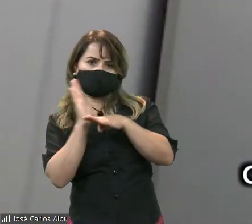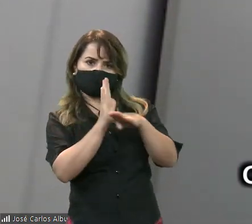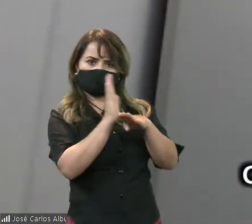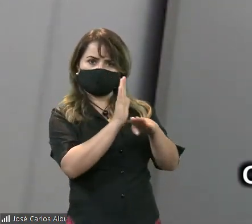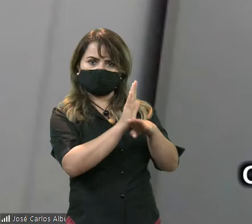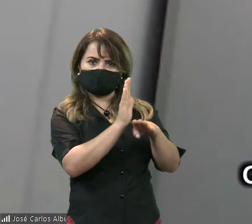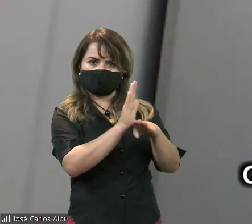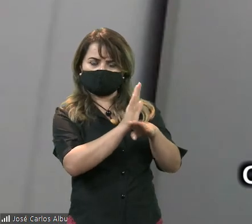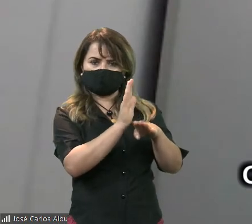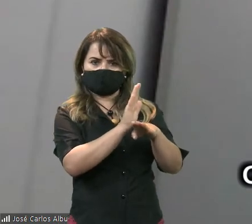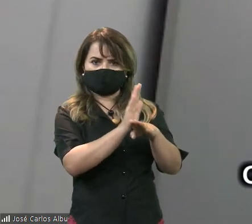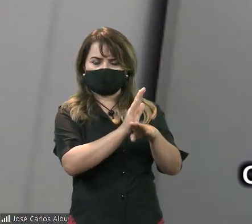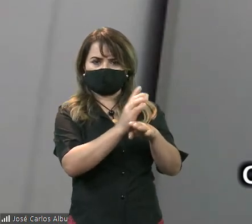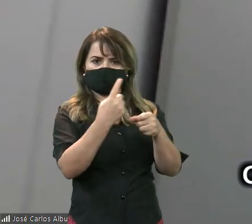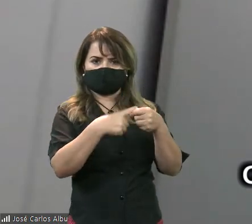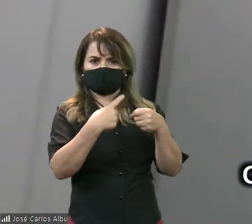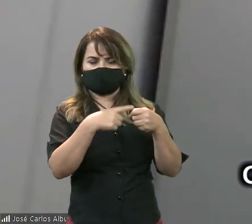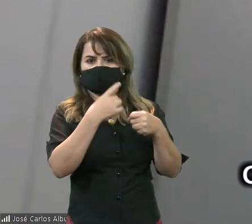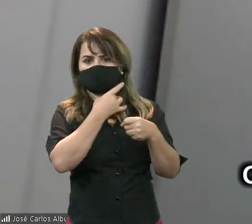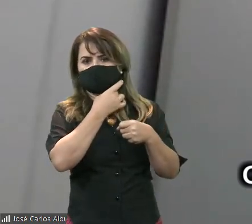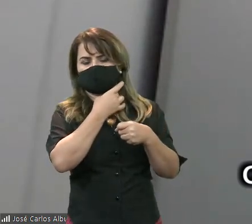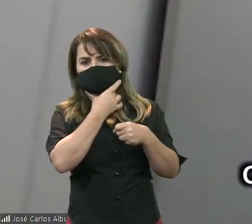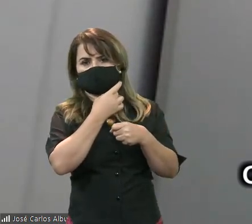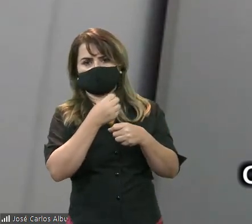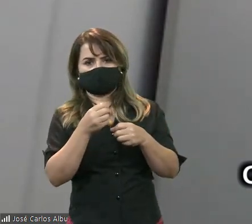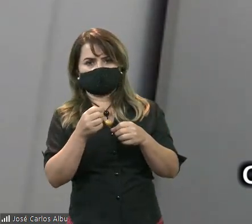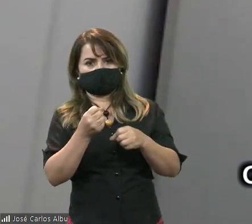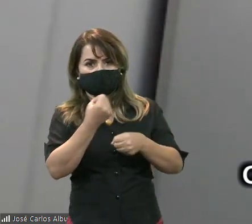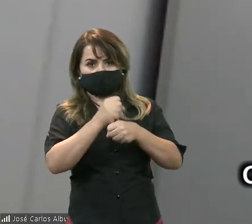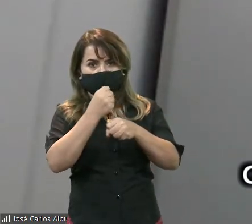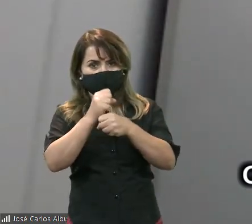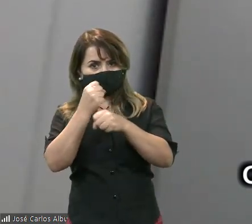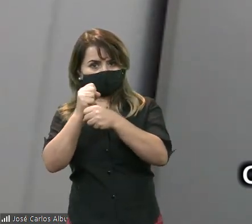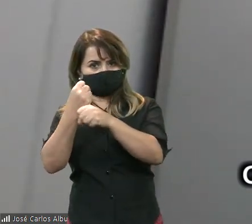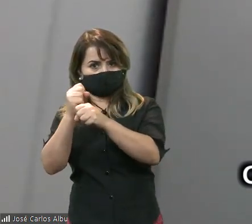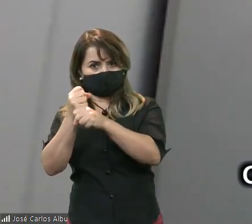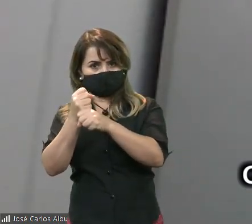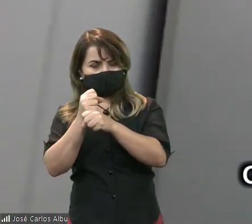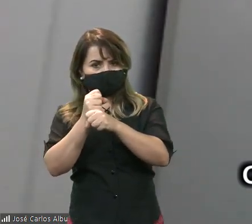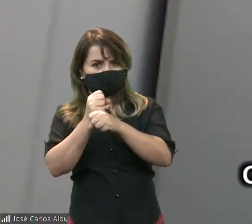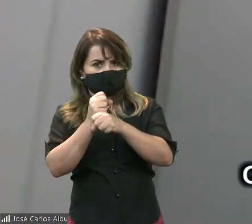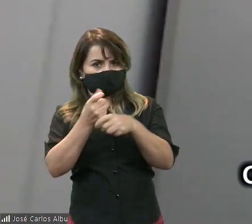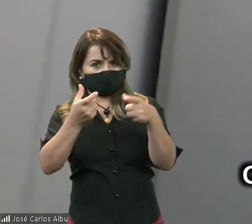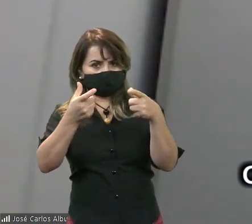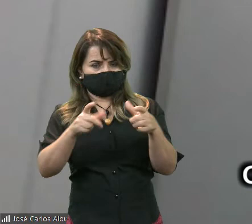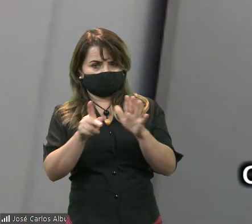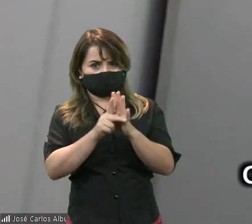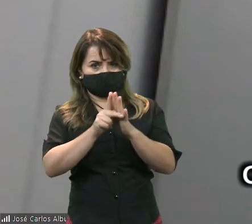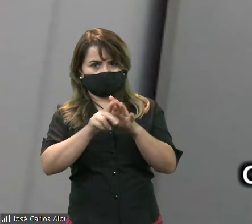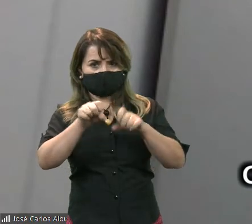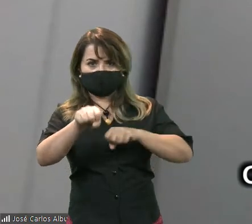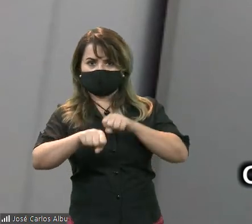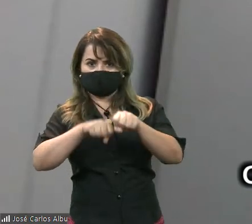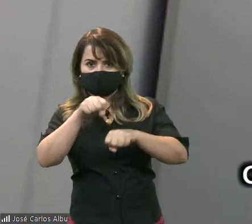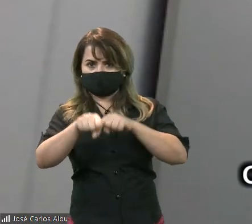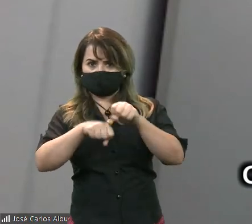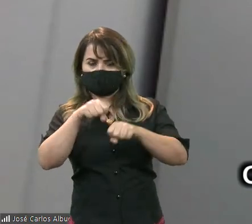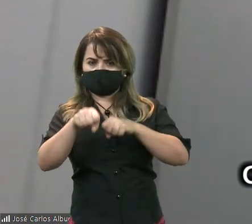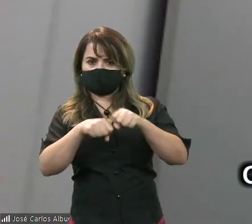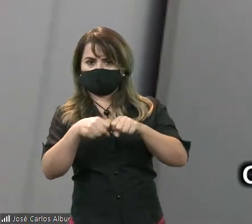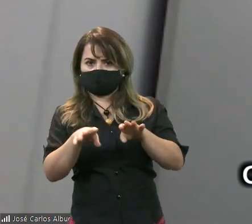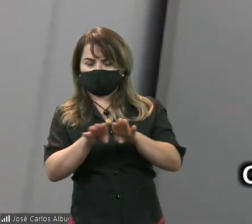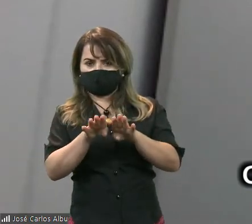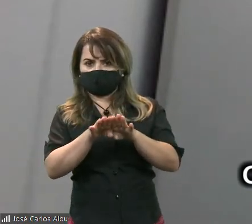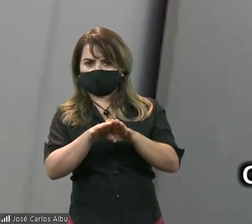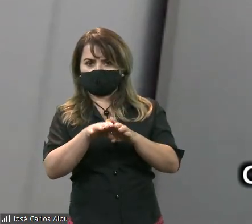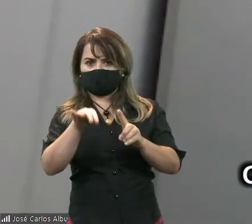a contemplar essa obra aí. Logicamente que vai precisar de muitos recursos, mas a cidade vai ter um ganho